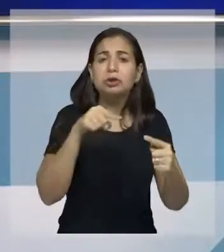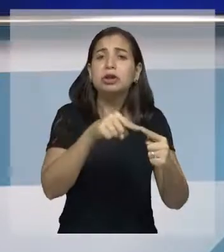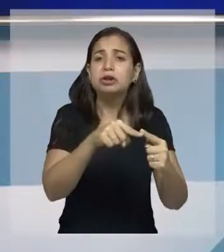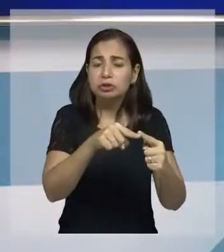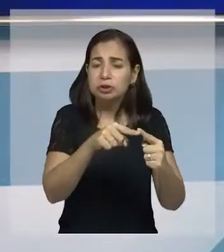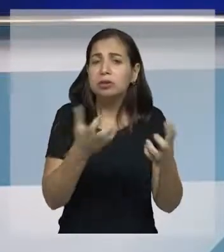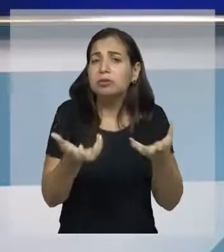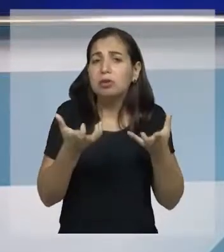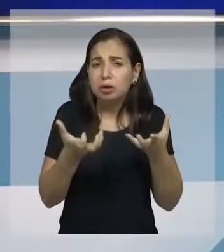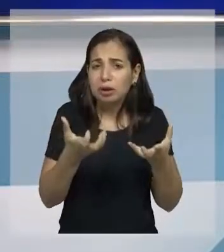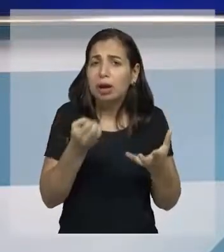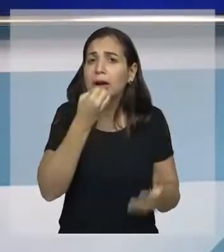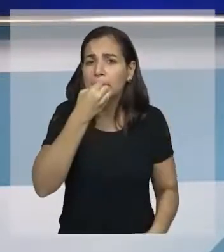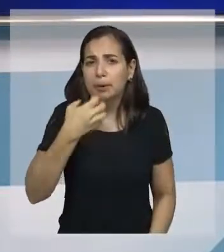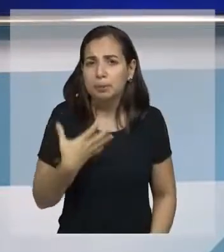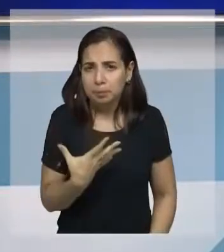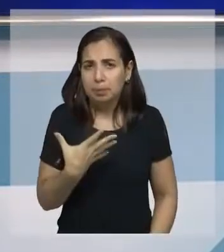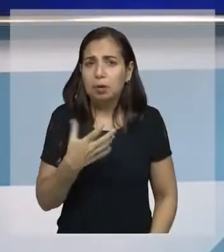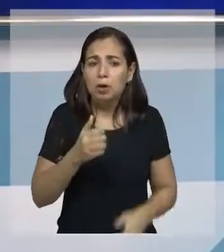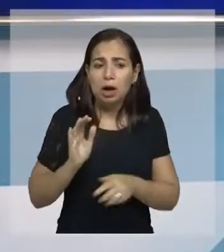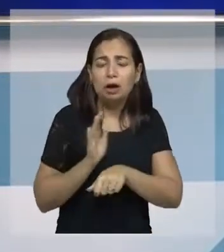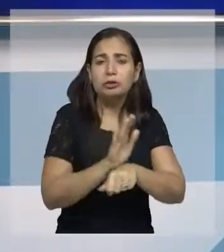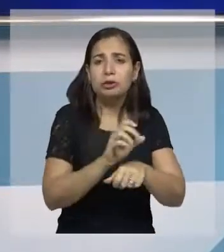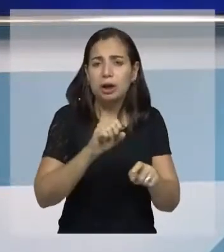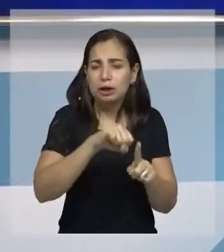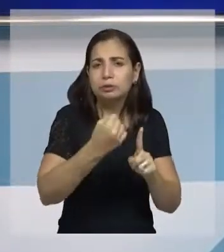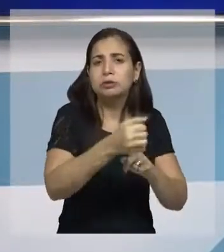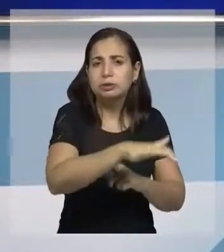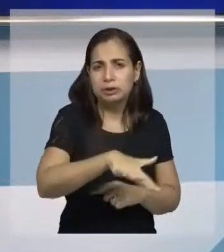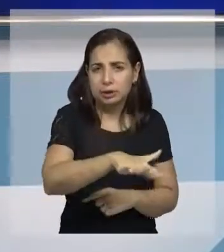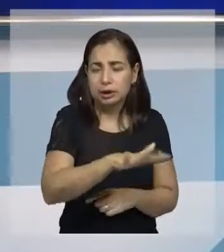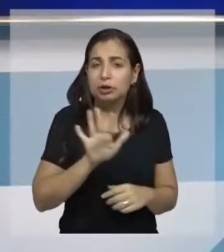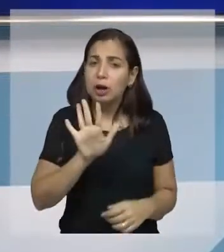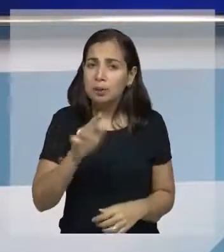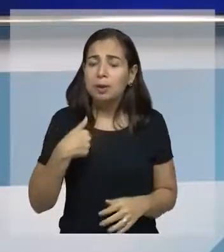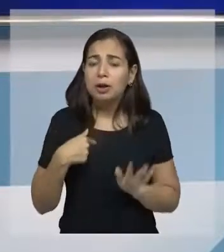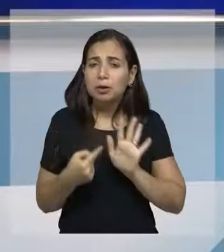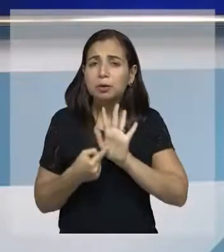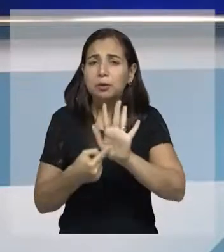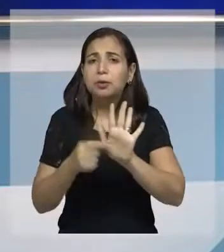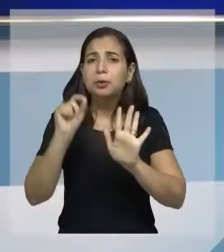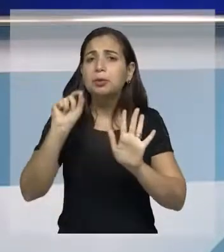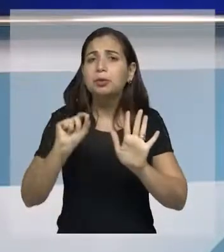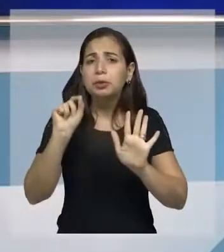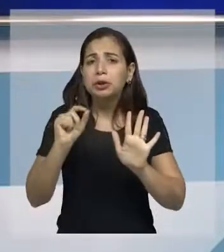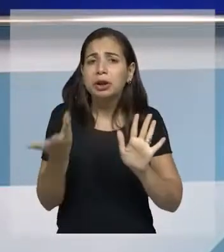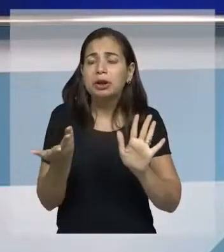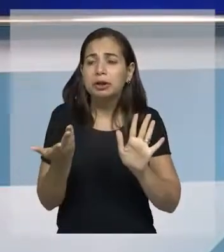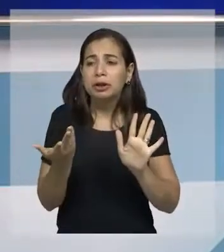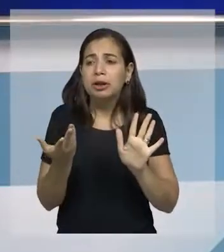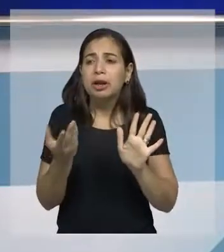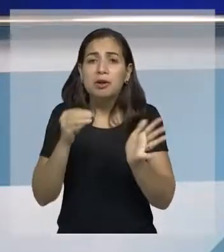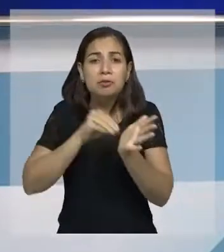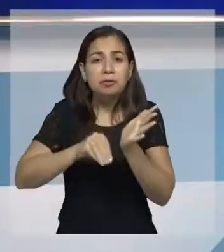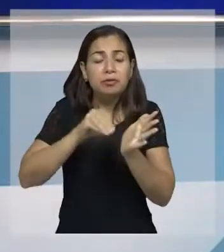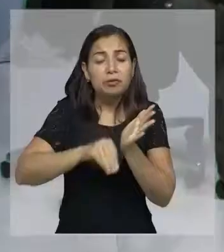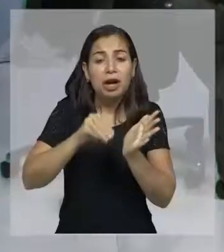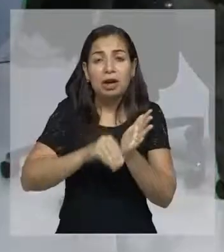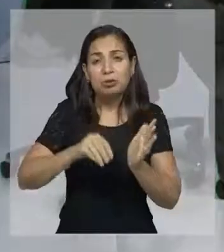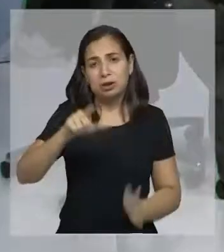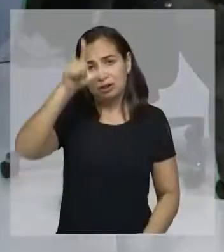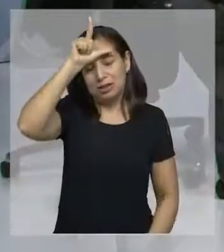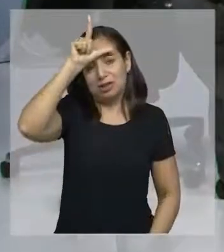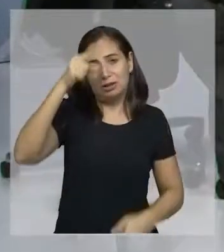povo. Queria colocar para ti isso nesse cenário, nessa perspectiva. Falta de opção em lideranças políticas, então votar